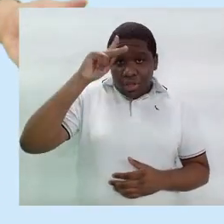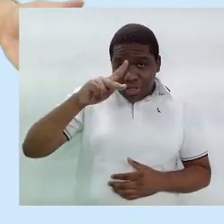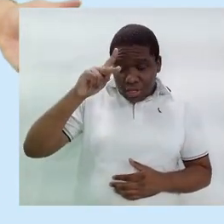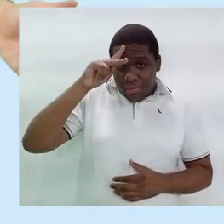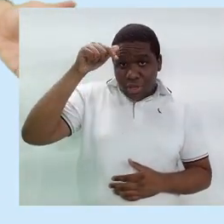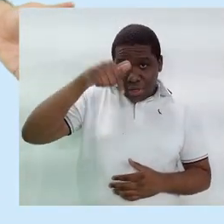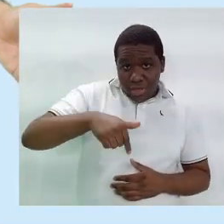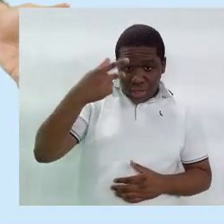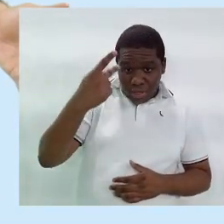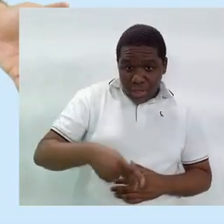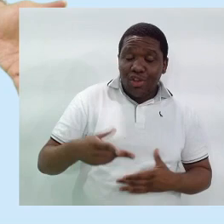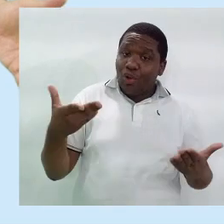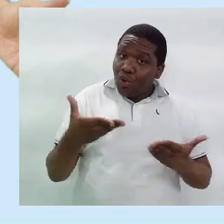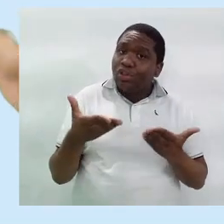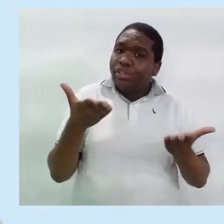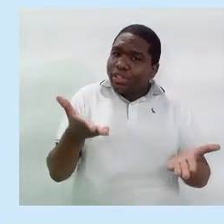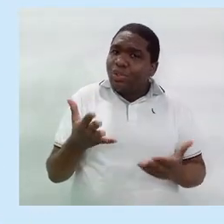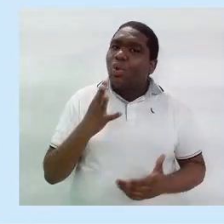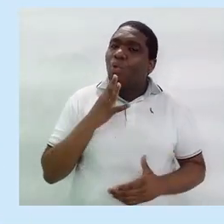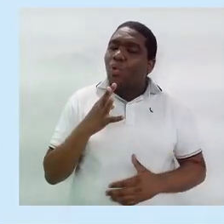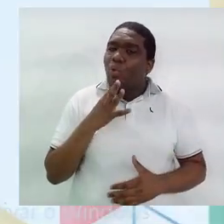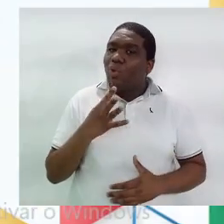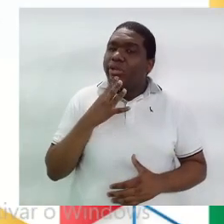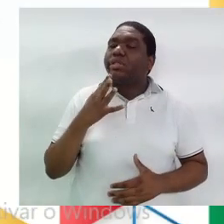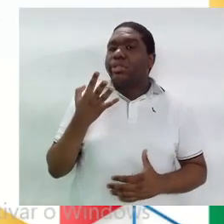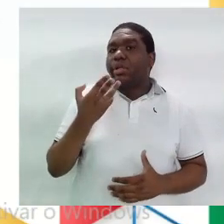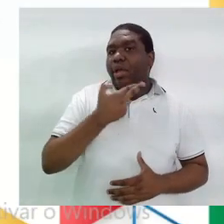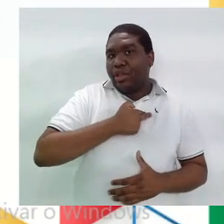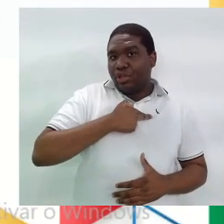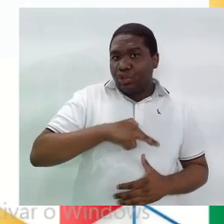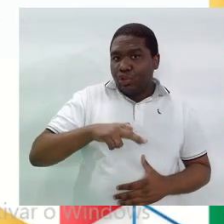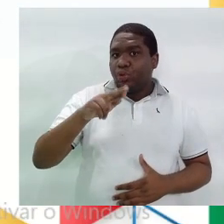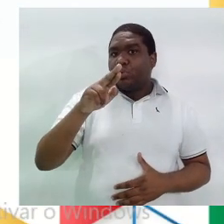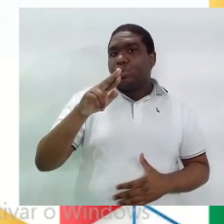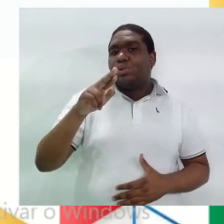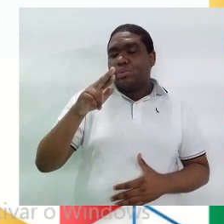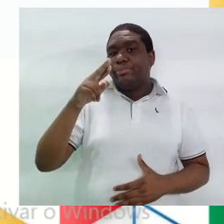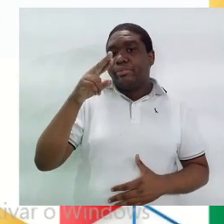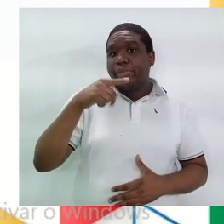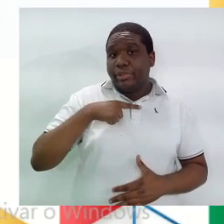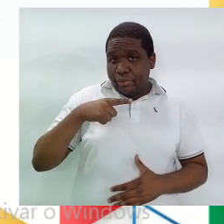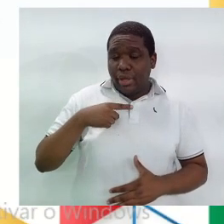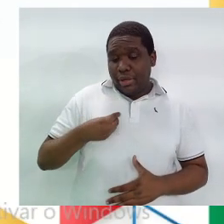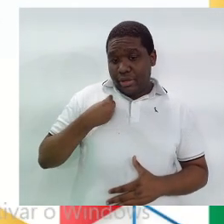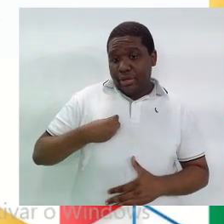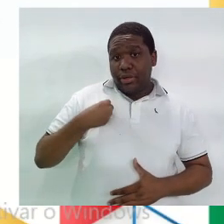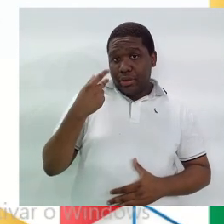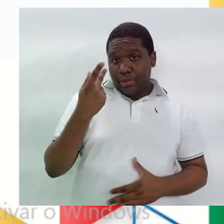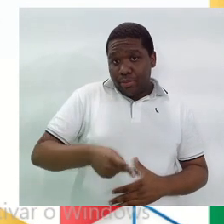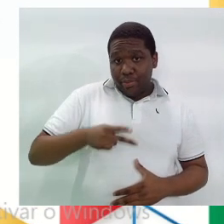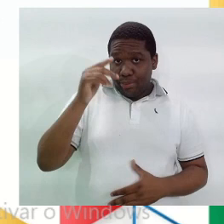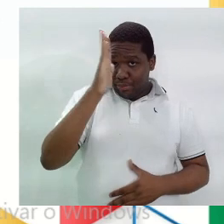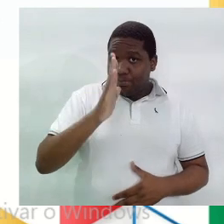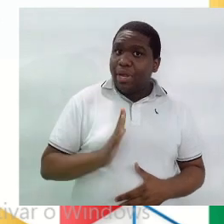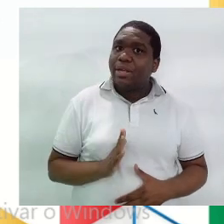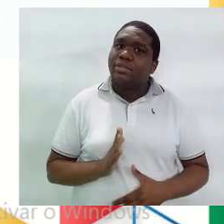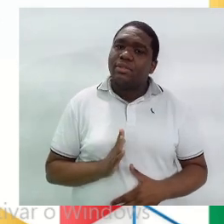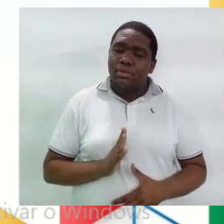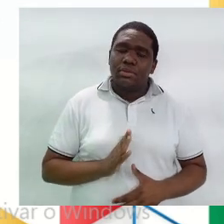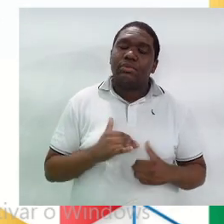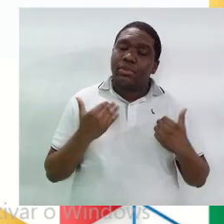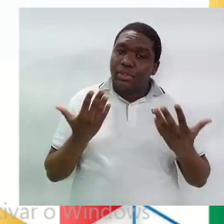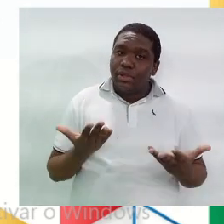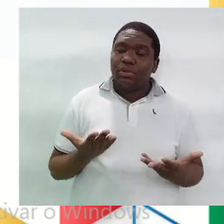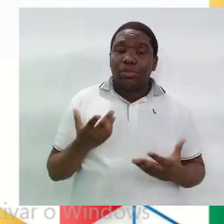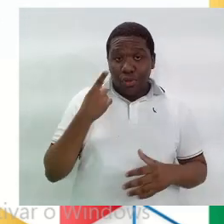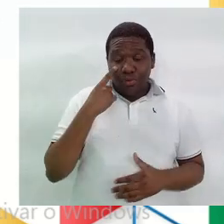justamente contemplando isso. Conhecer as grandes tradições religiosas que estão presentes em nosso país. Vejam